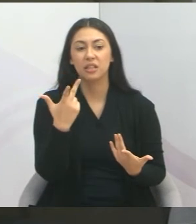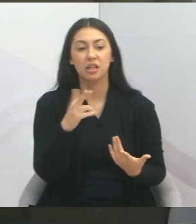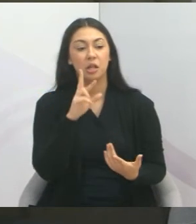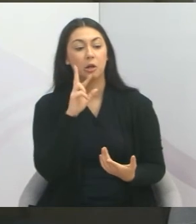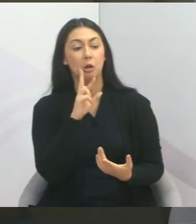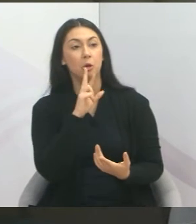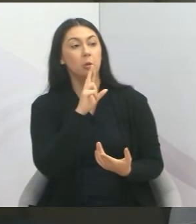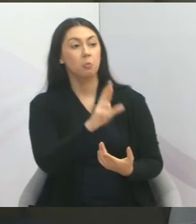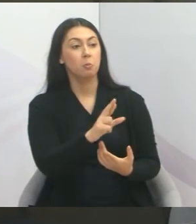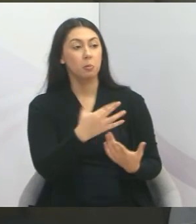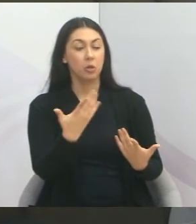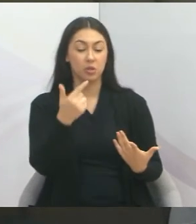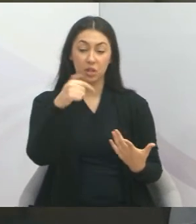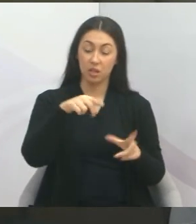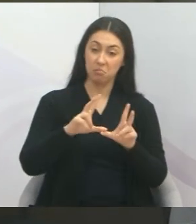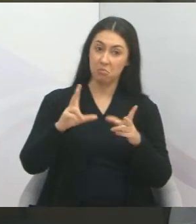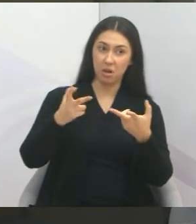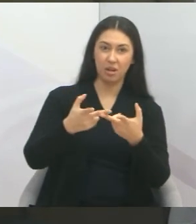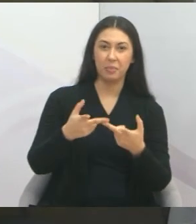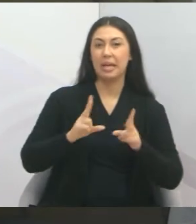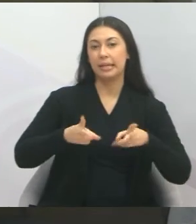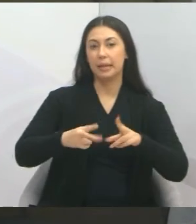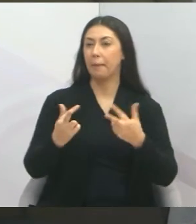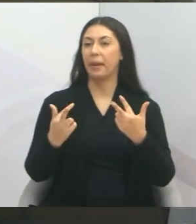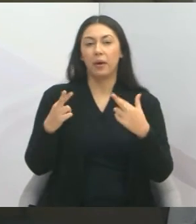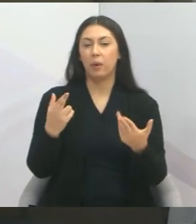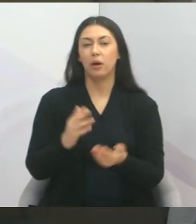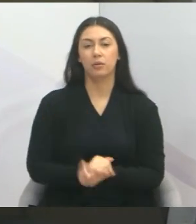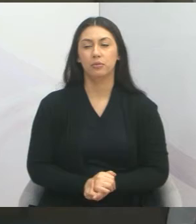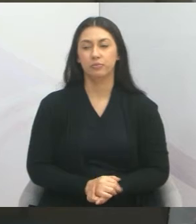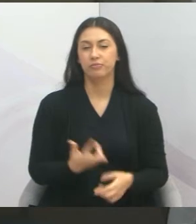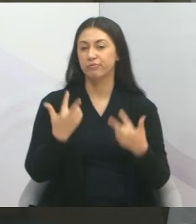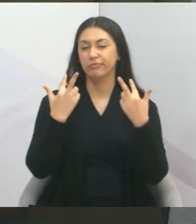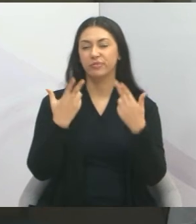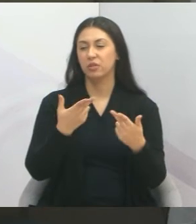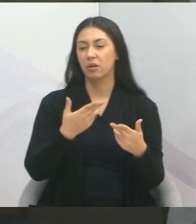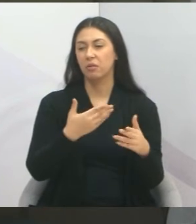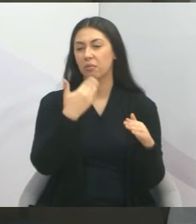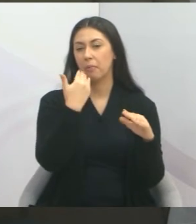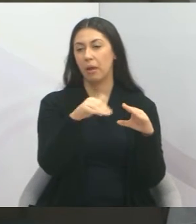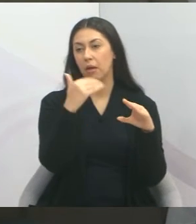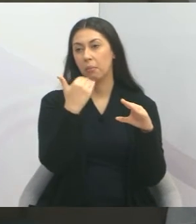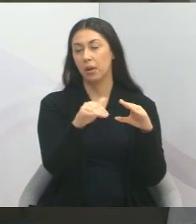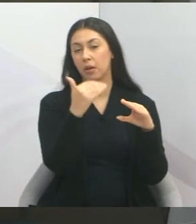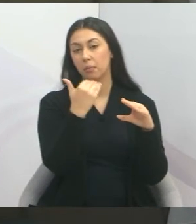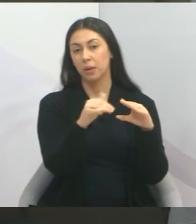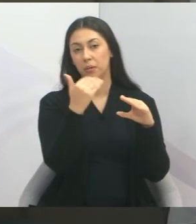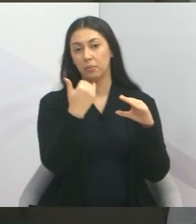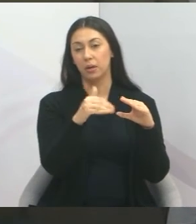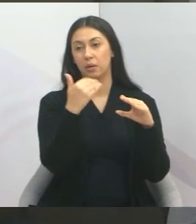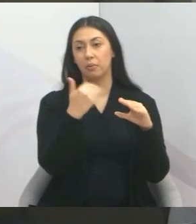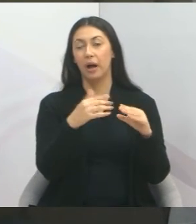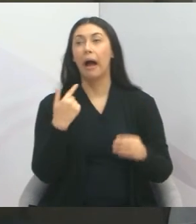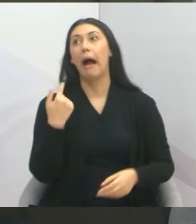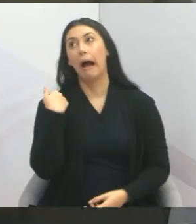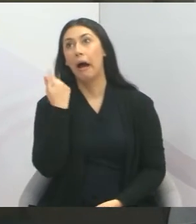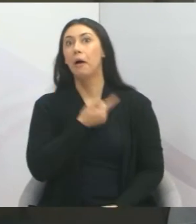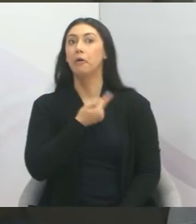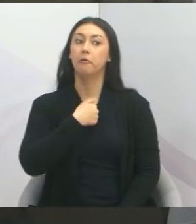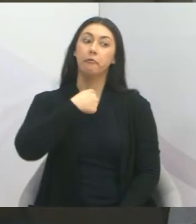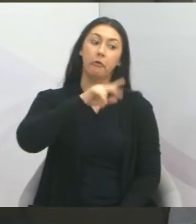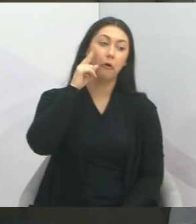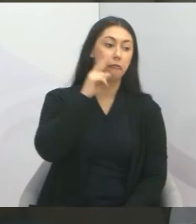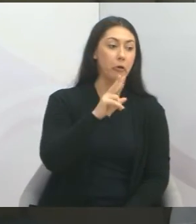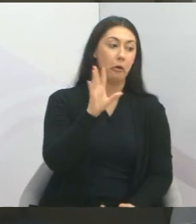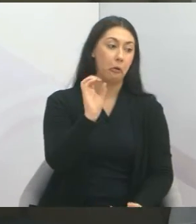resposta para essa casa copiada parece que deve ser todo mundo deve ter a mesma resposta né que foram que viram que